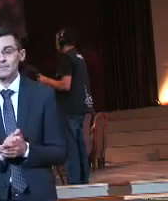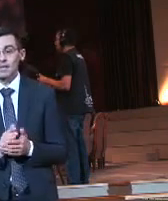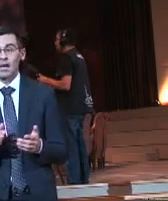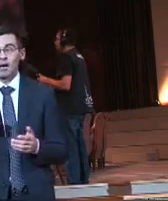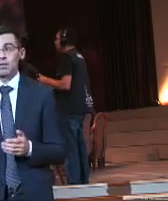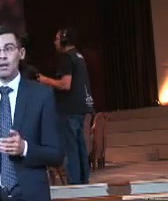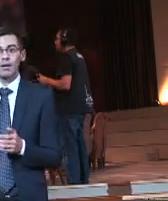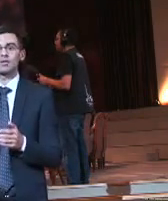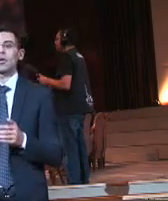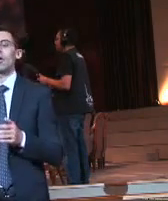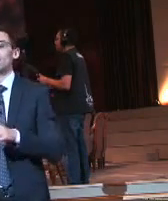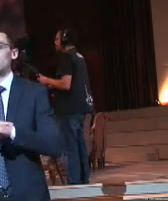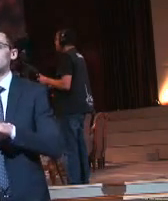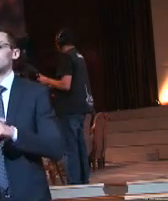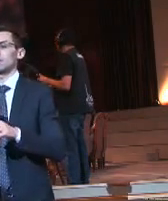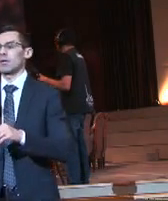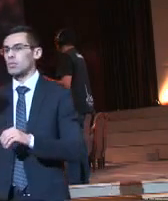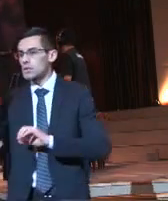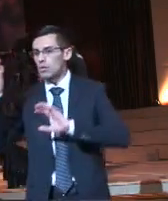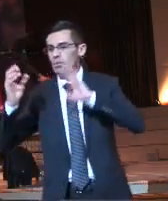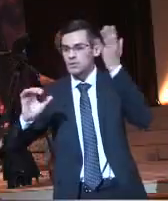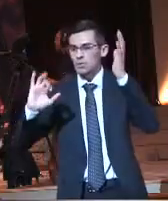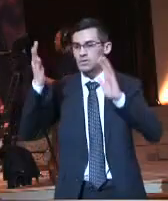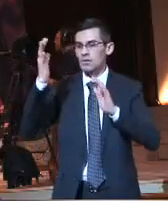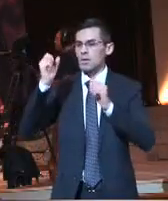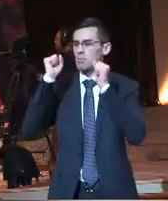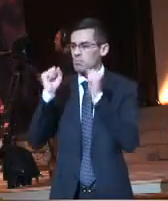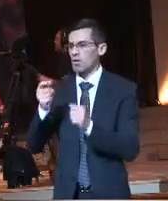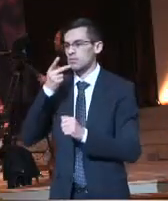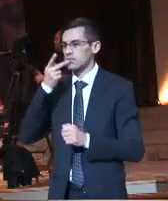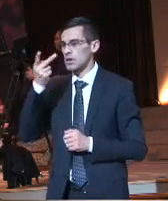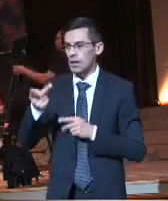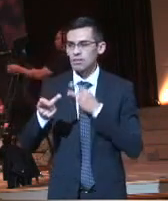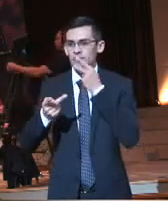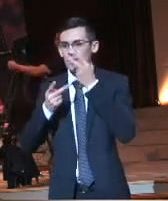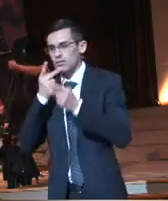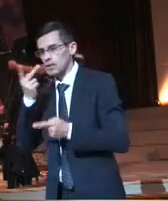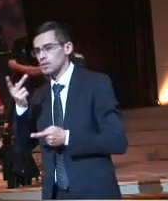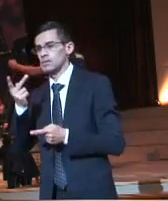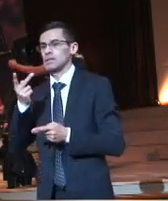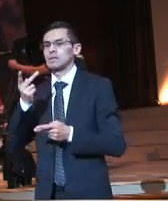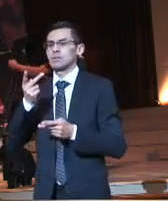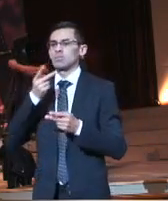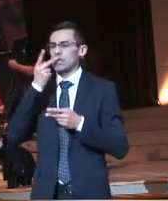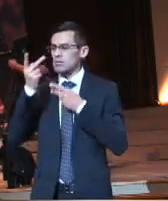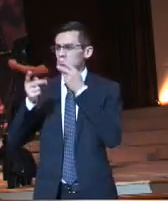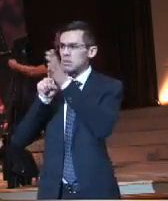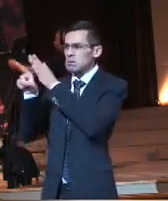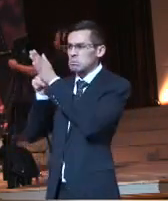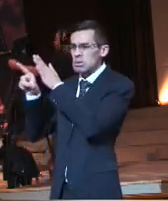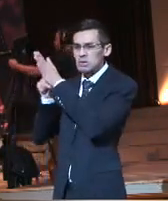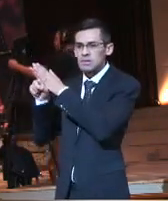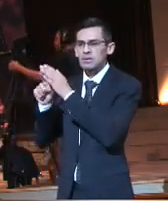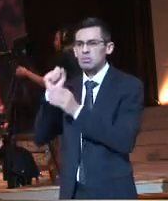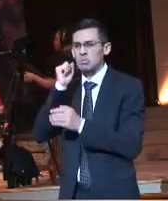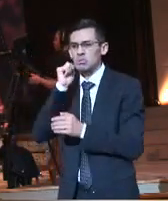fiz isso, quando eu fiz aquilo, quando eu fiz aquilo outro. Você pode me dizer a medida que tem de tal lugar a tal lugar? Você